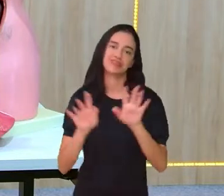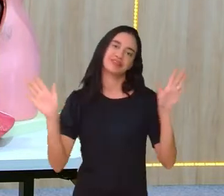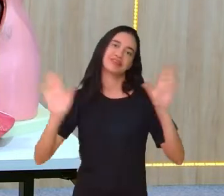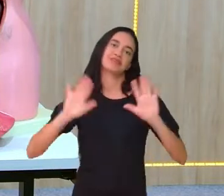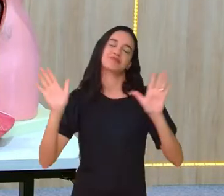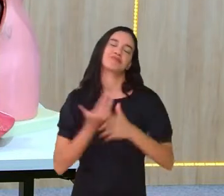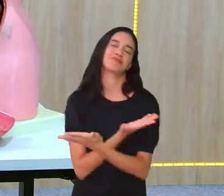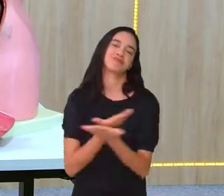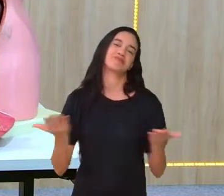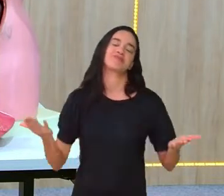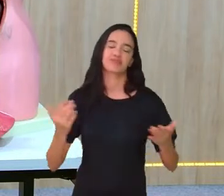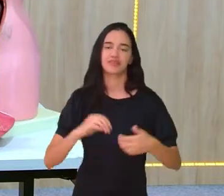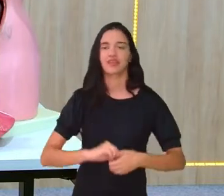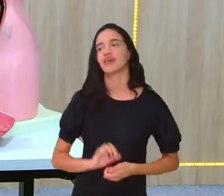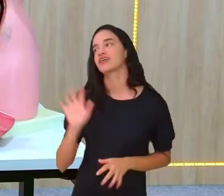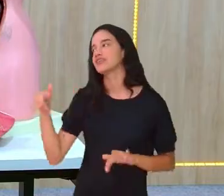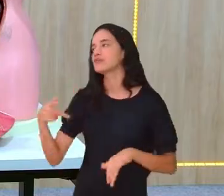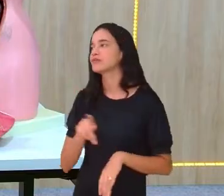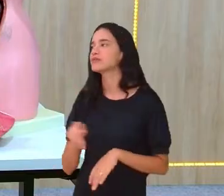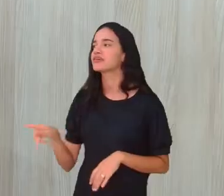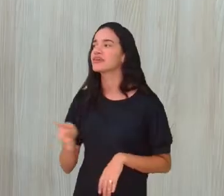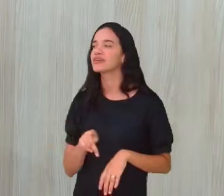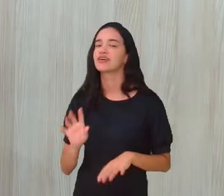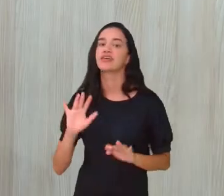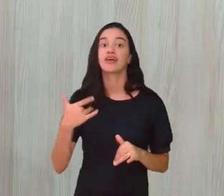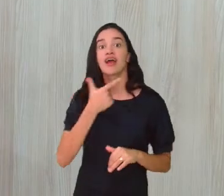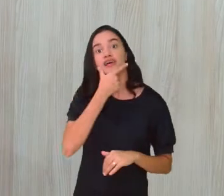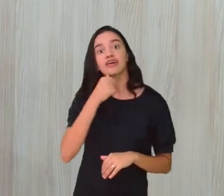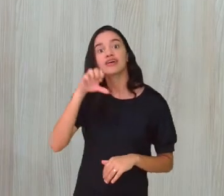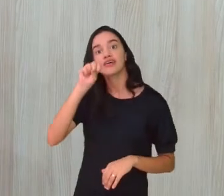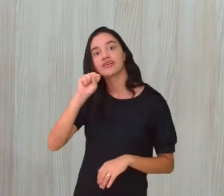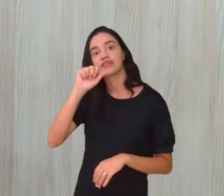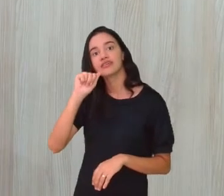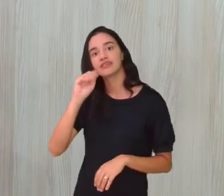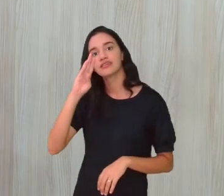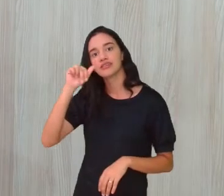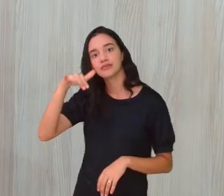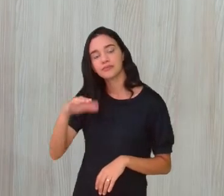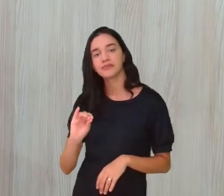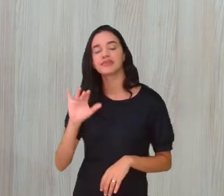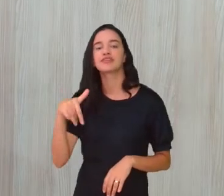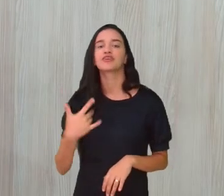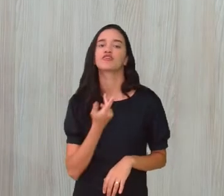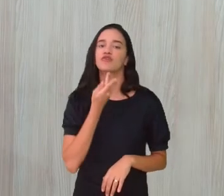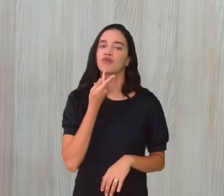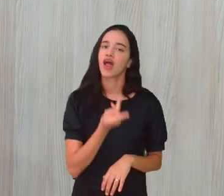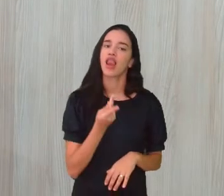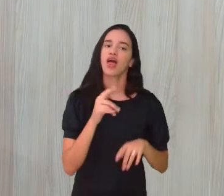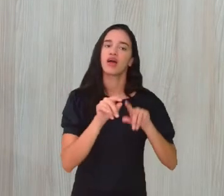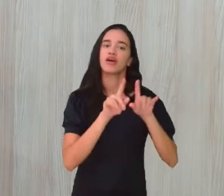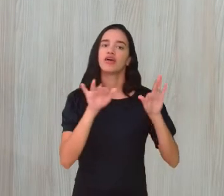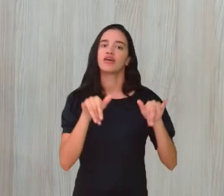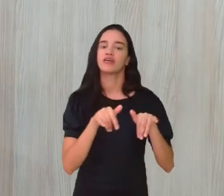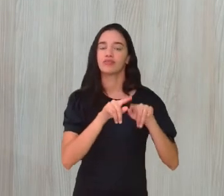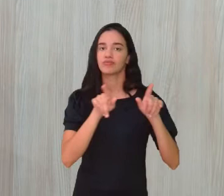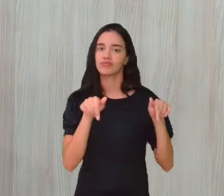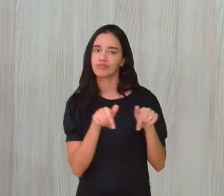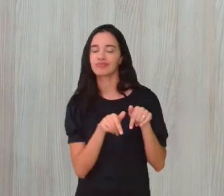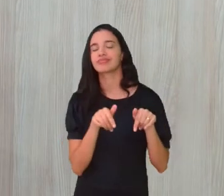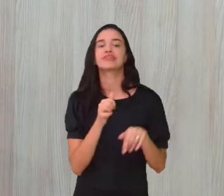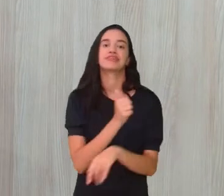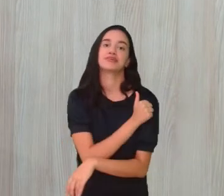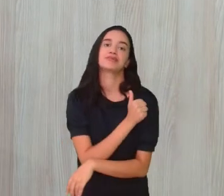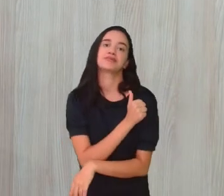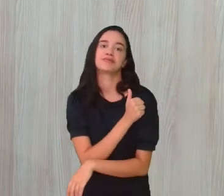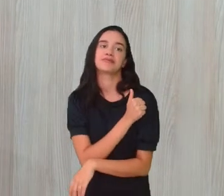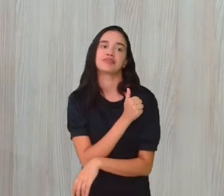tchauzinho a vocês. E aí, professora Cláudia? Aqui Sabino está encantado, viu, professora? É o único que falou aqui na sala, deve ter mais gente assistindo, mas